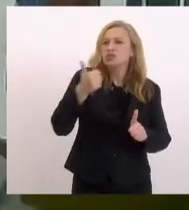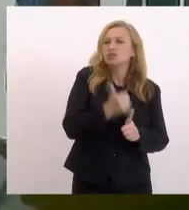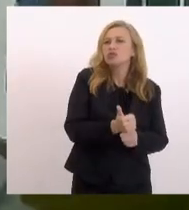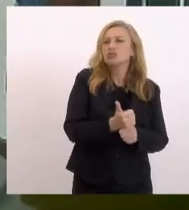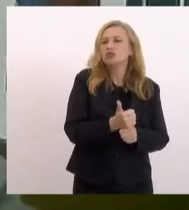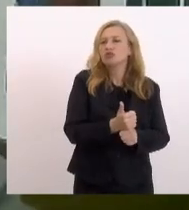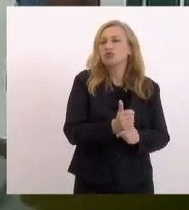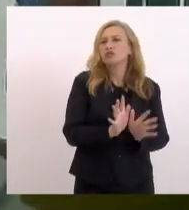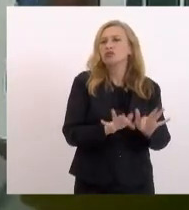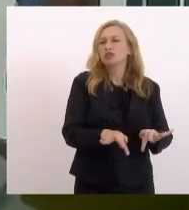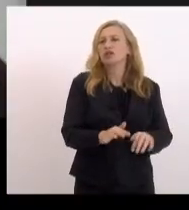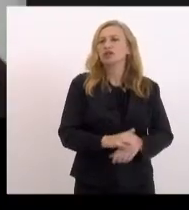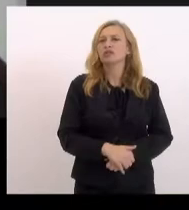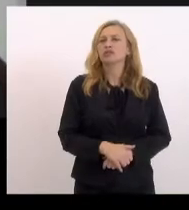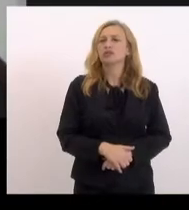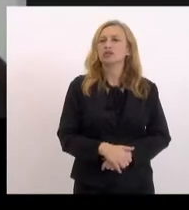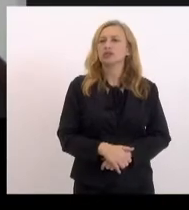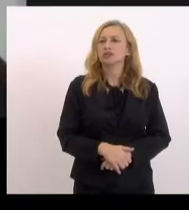substitutivo.